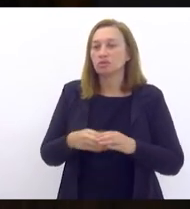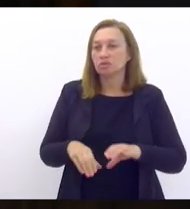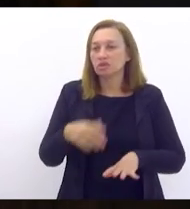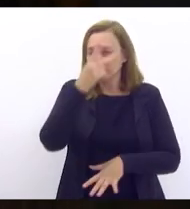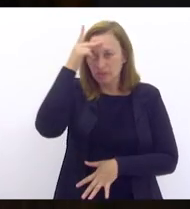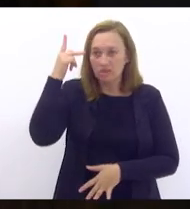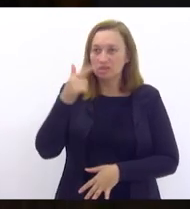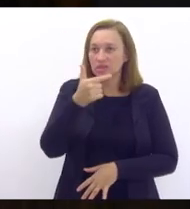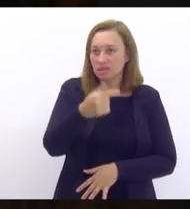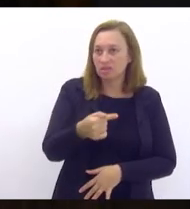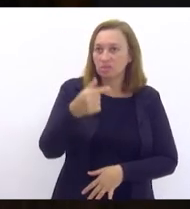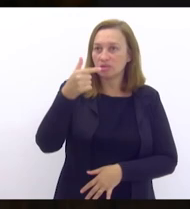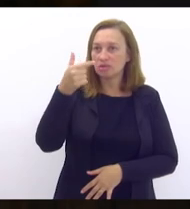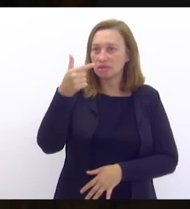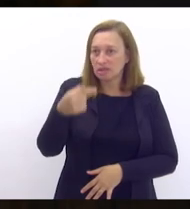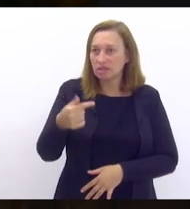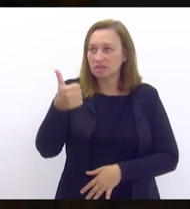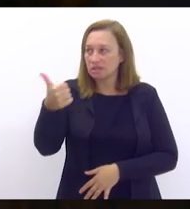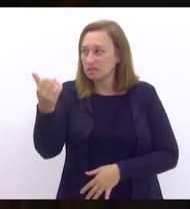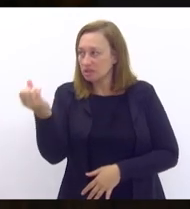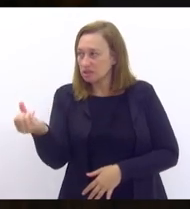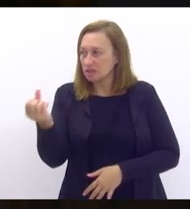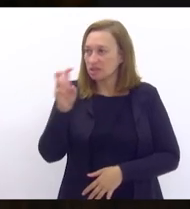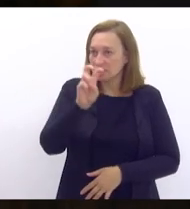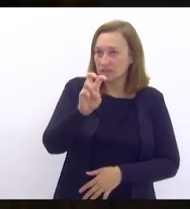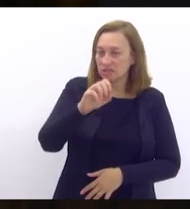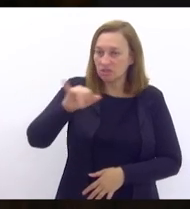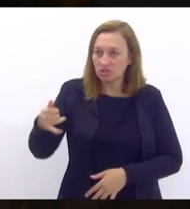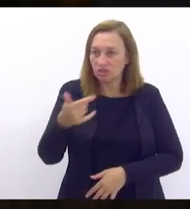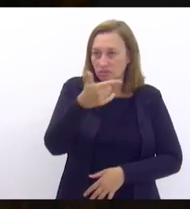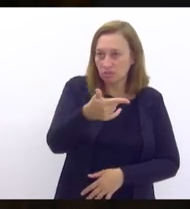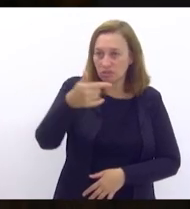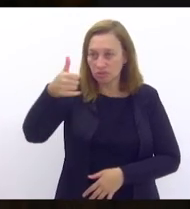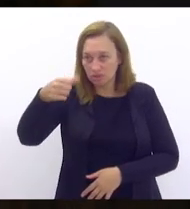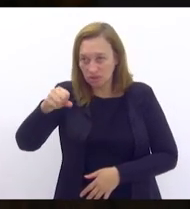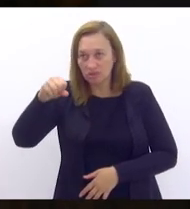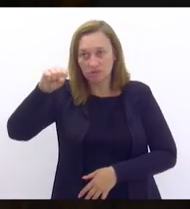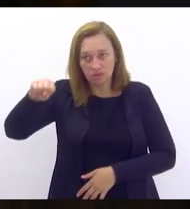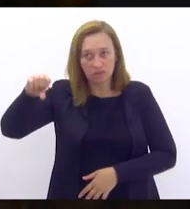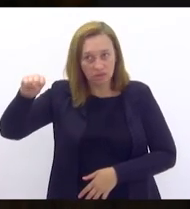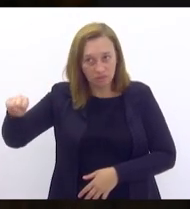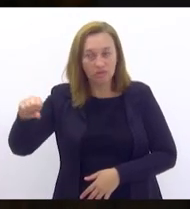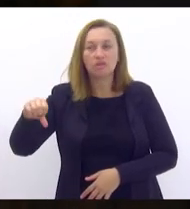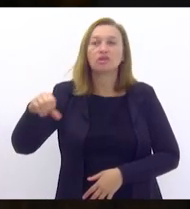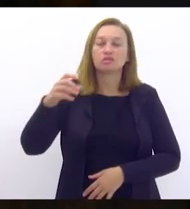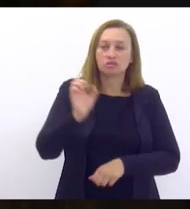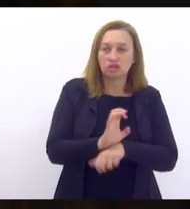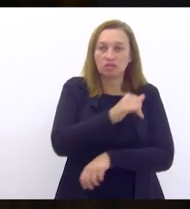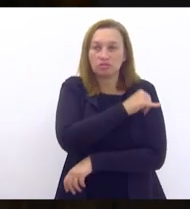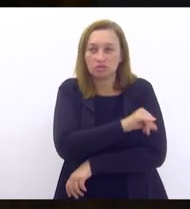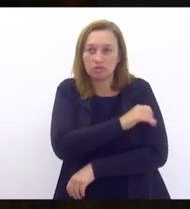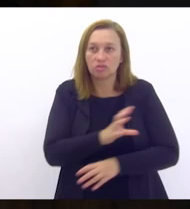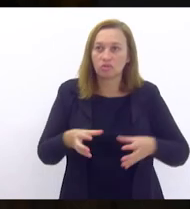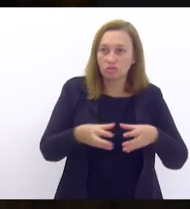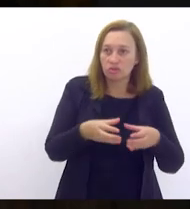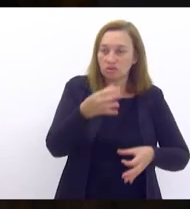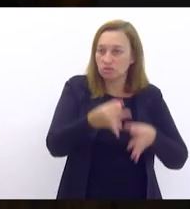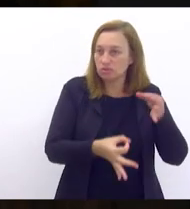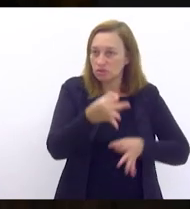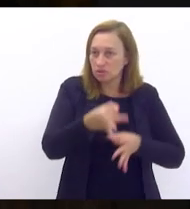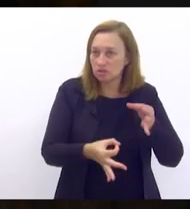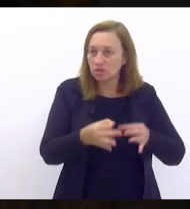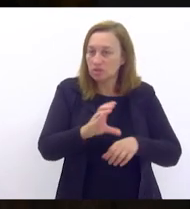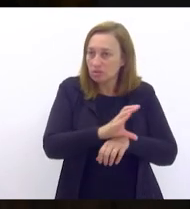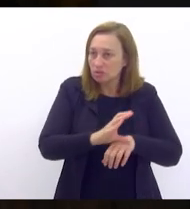Federal 7.716, de 5 de janeiro de 1989, no âmbito do Estado do Rio de Janeiro. Parecer das comissões de Constituição e Justiça